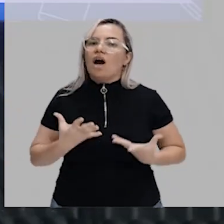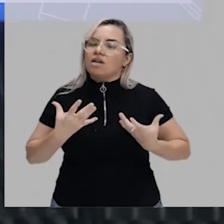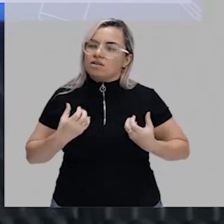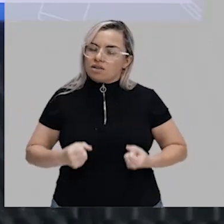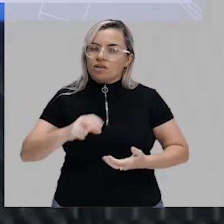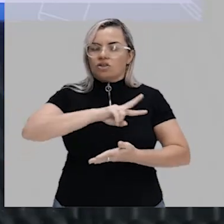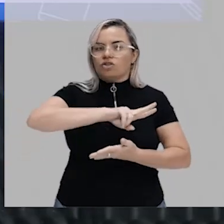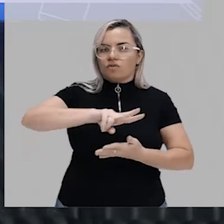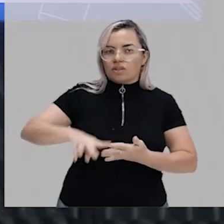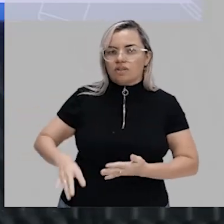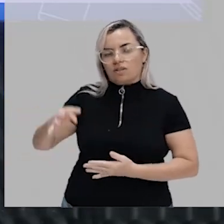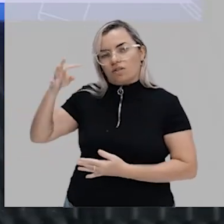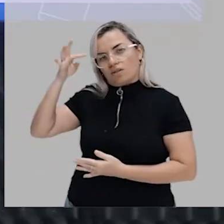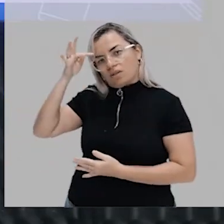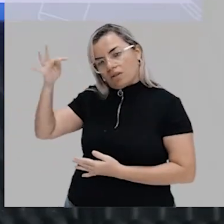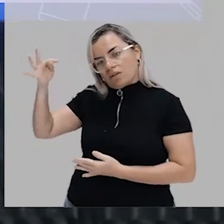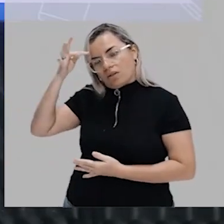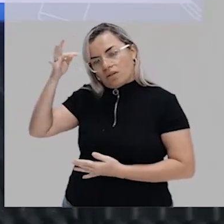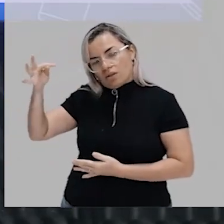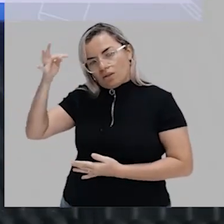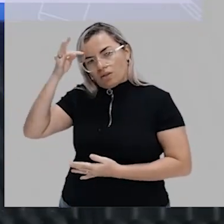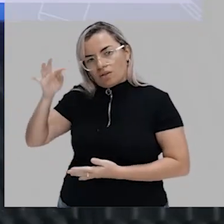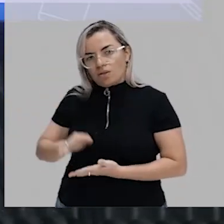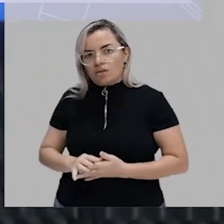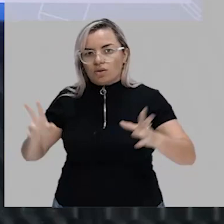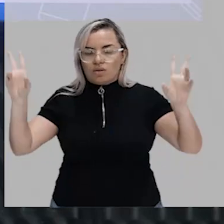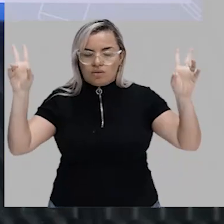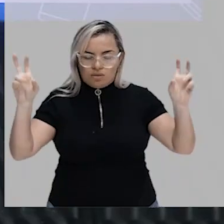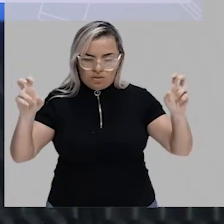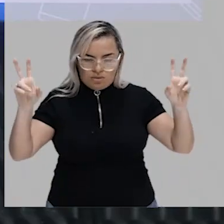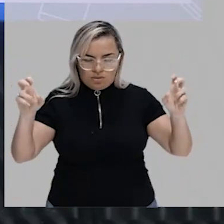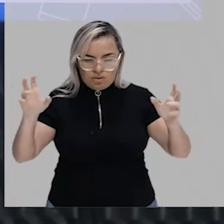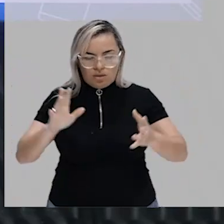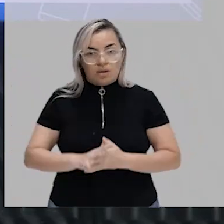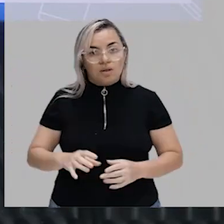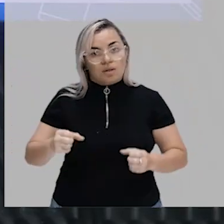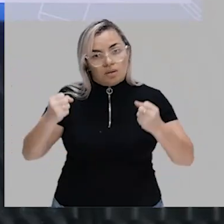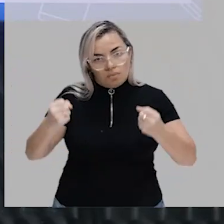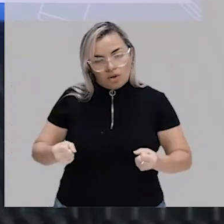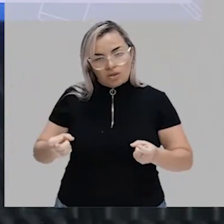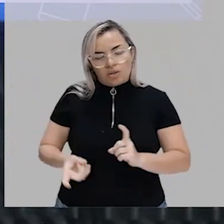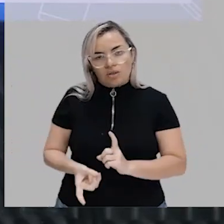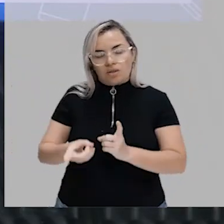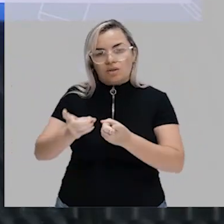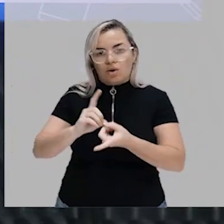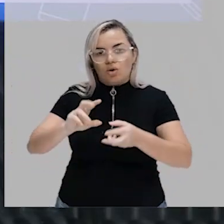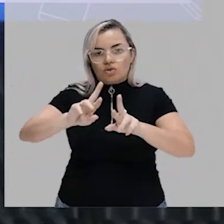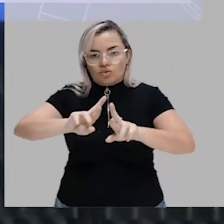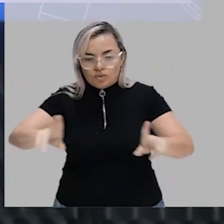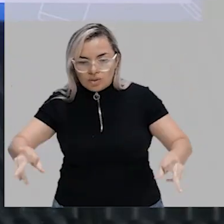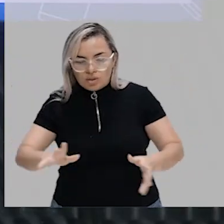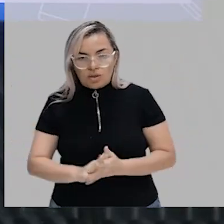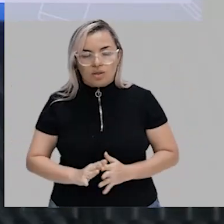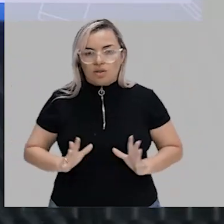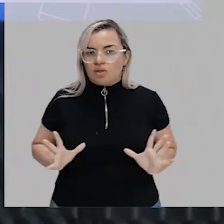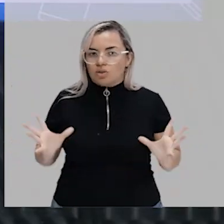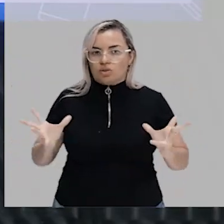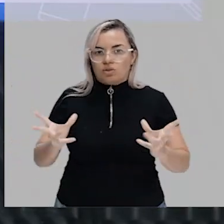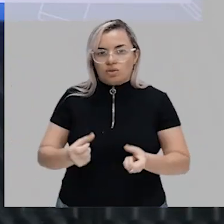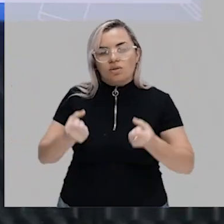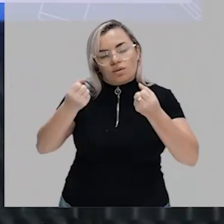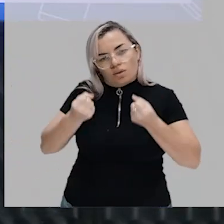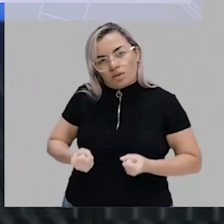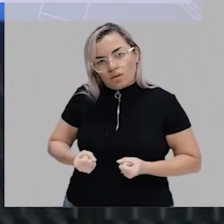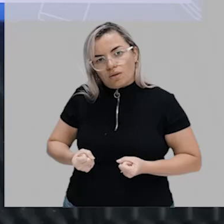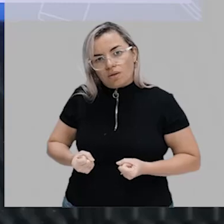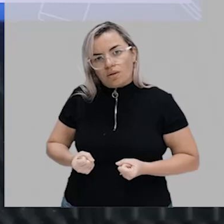teorias sobre o mesmo tema. Teorias que são às vezes até contrárias ou diferentes demais. Só que todas essas teorias, para serem aceitas, elas